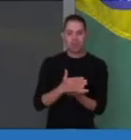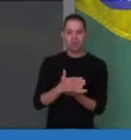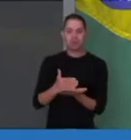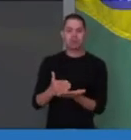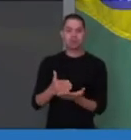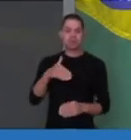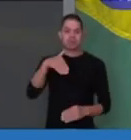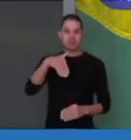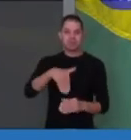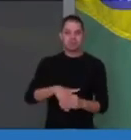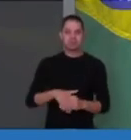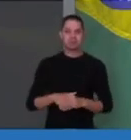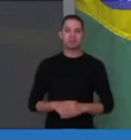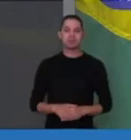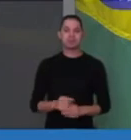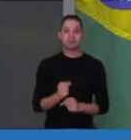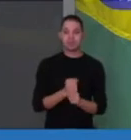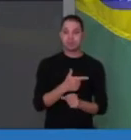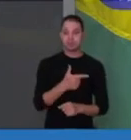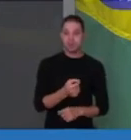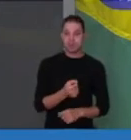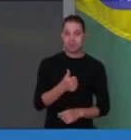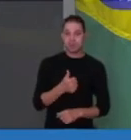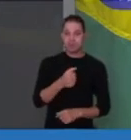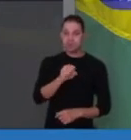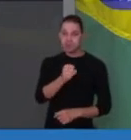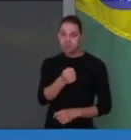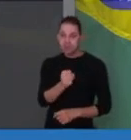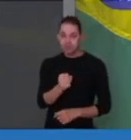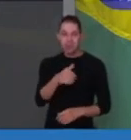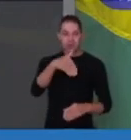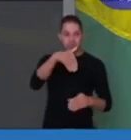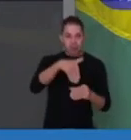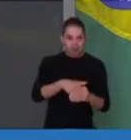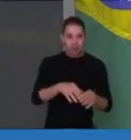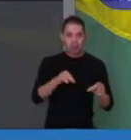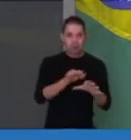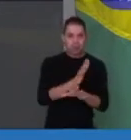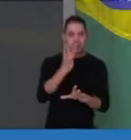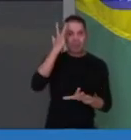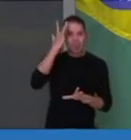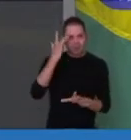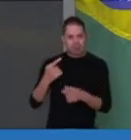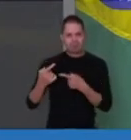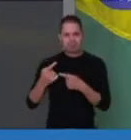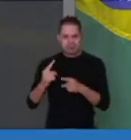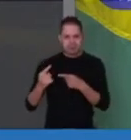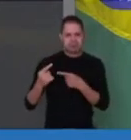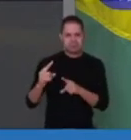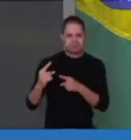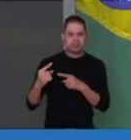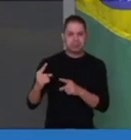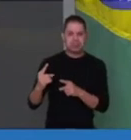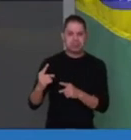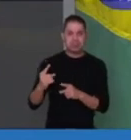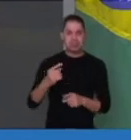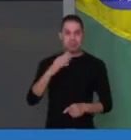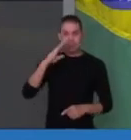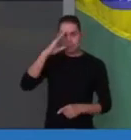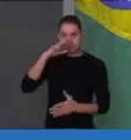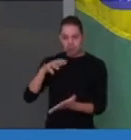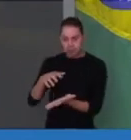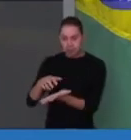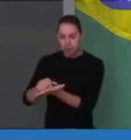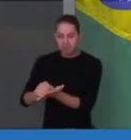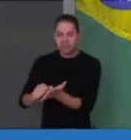eleição, ainda em 2018. Eram ataques de toda sorte e antes dele tomar posse, esse